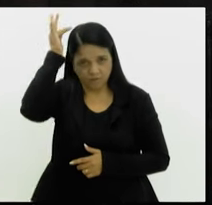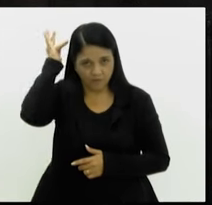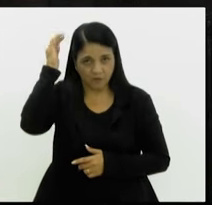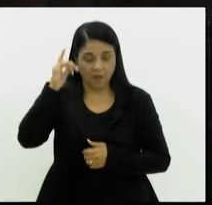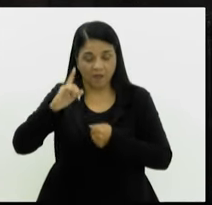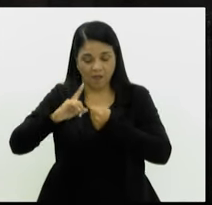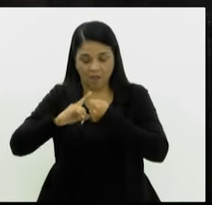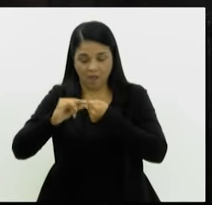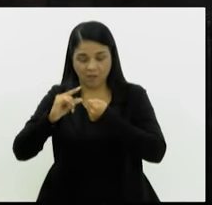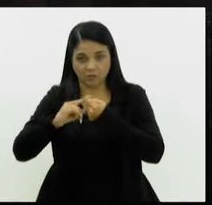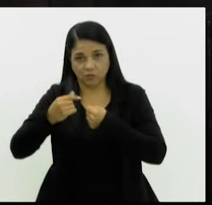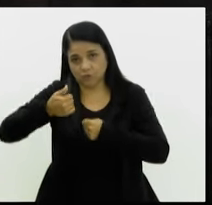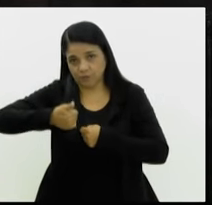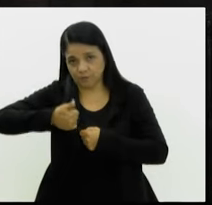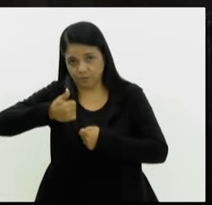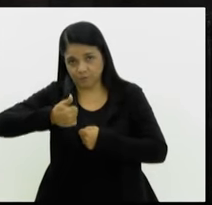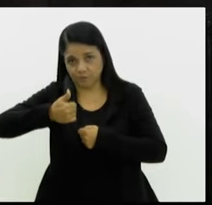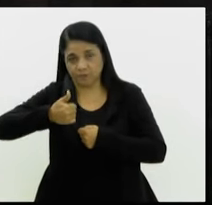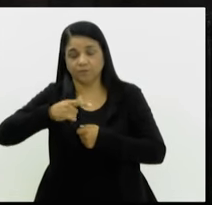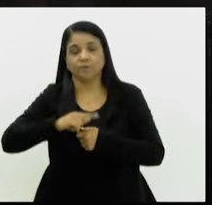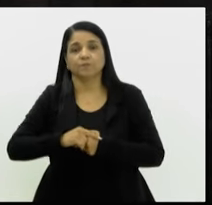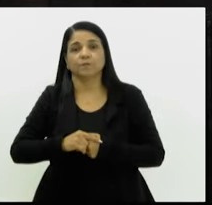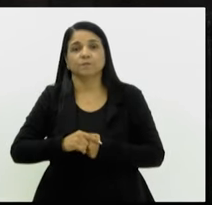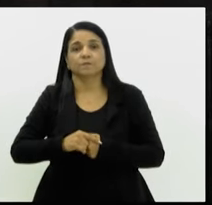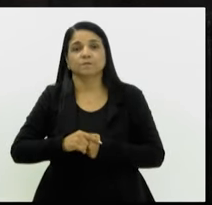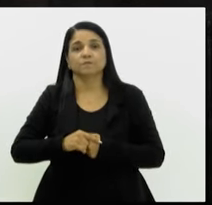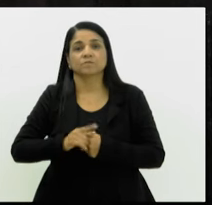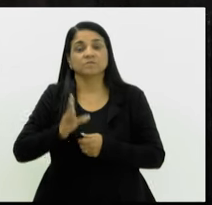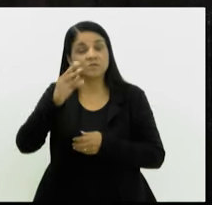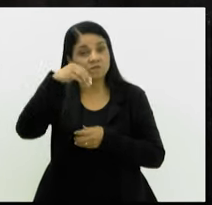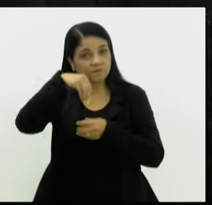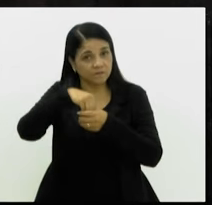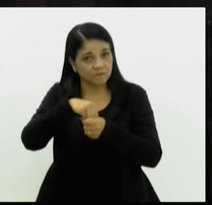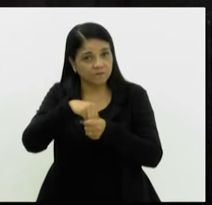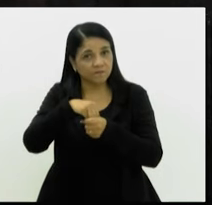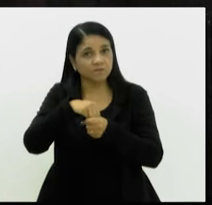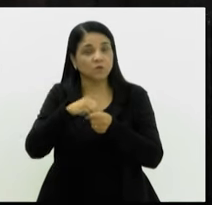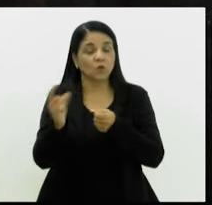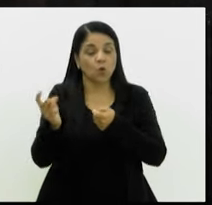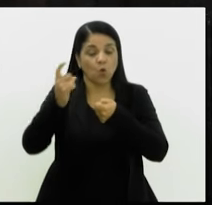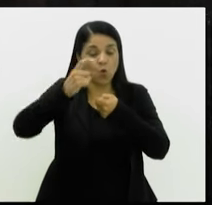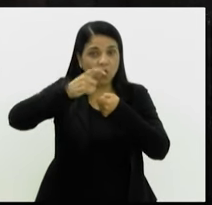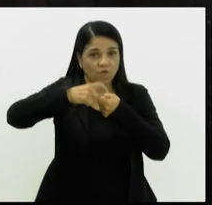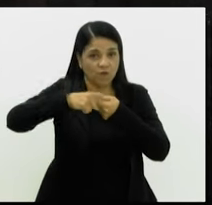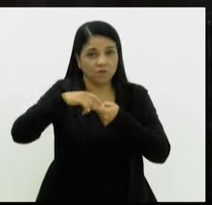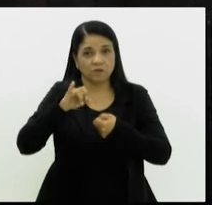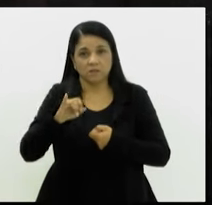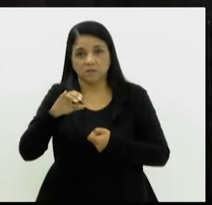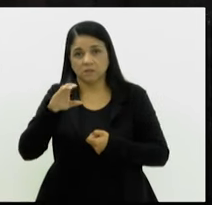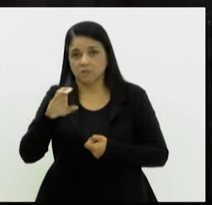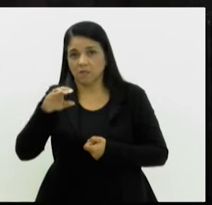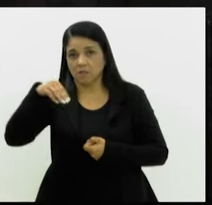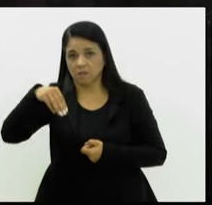Artigo 1º. Ficam internalizados os convênios ICMS